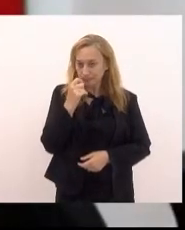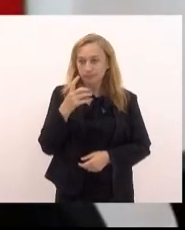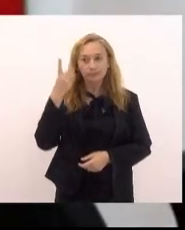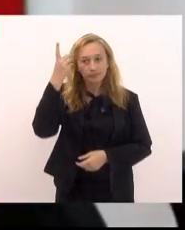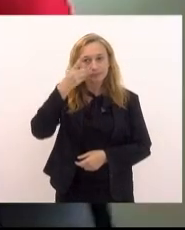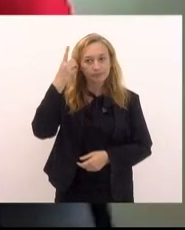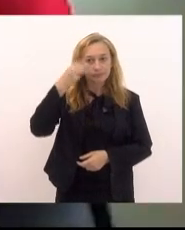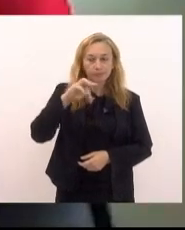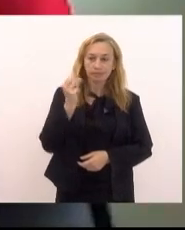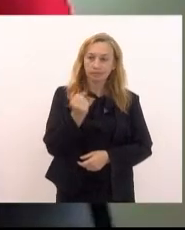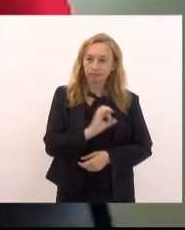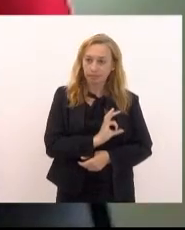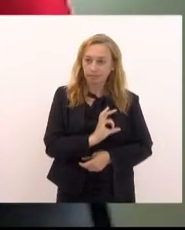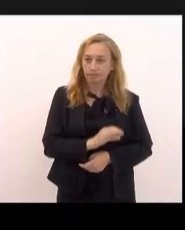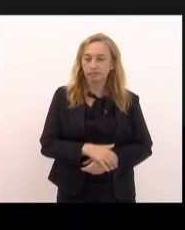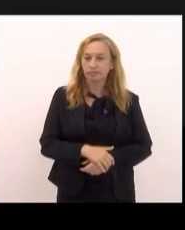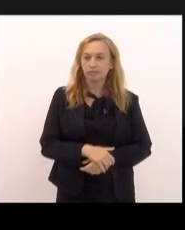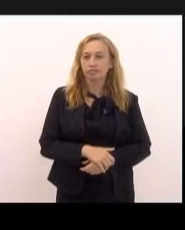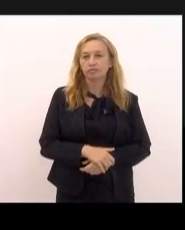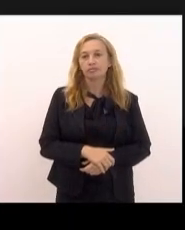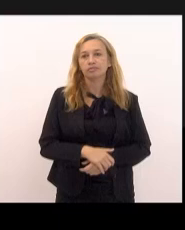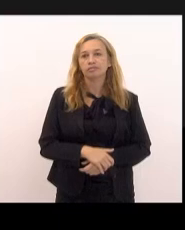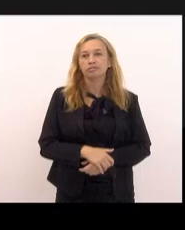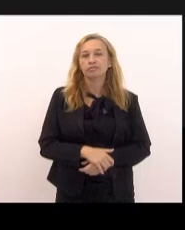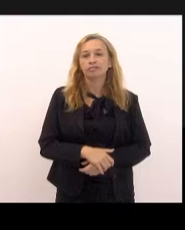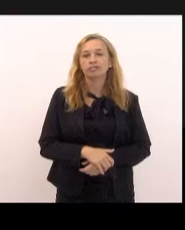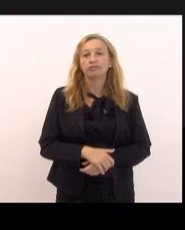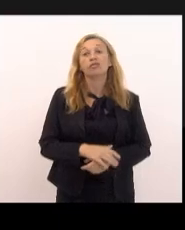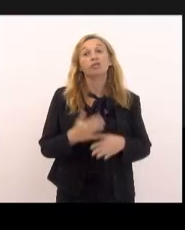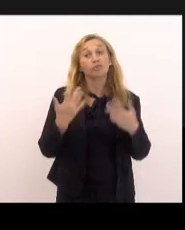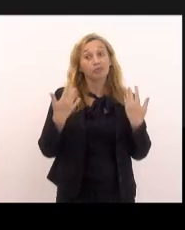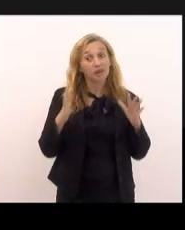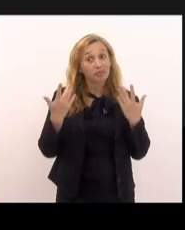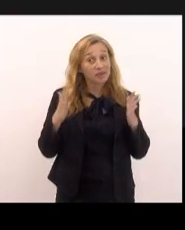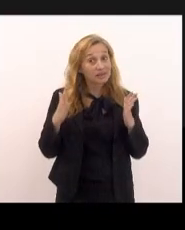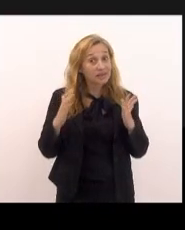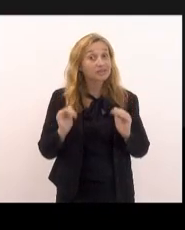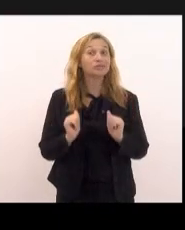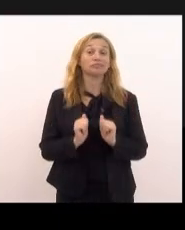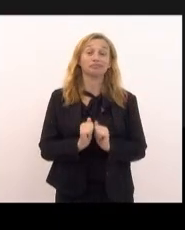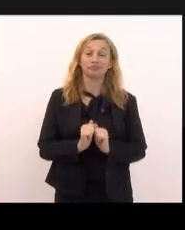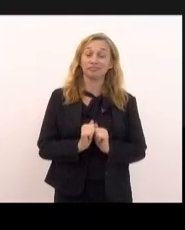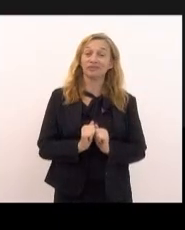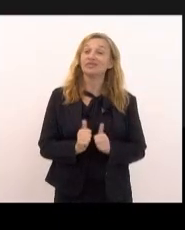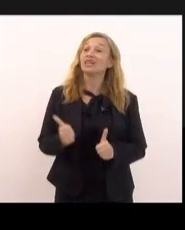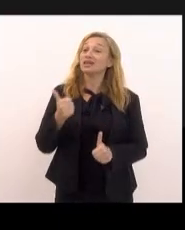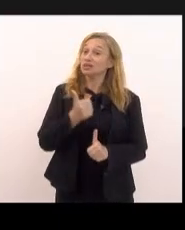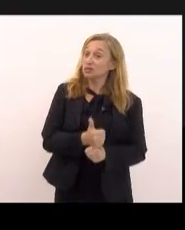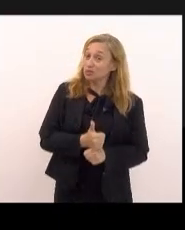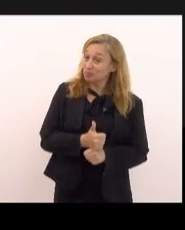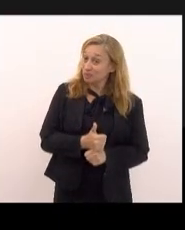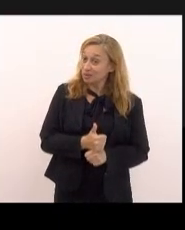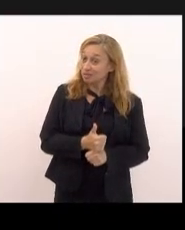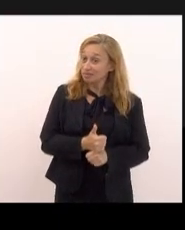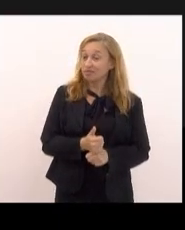Deputada Marta, Vossa Excelência foi premiada. Vai assumir a